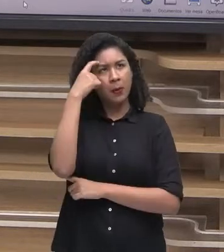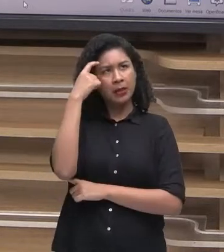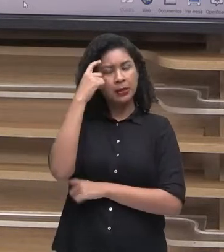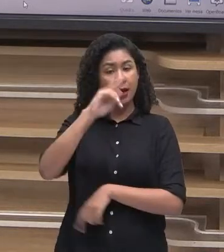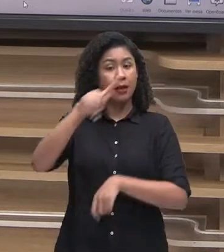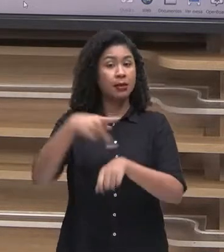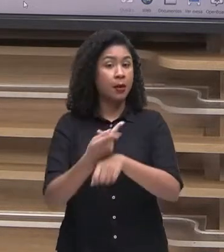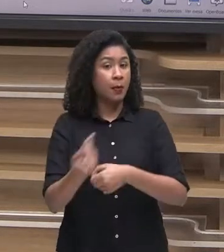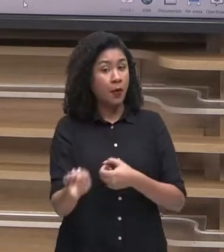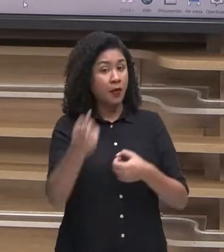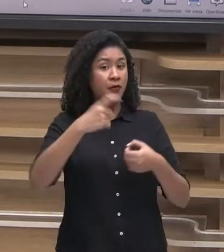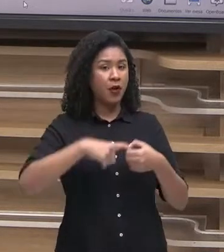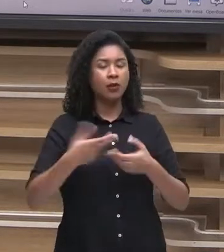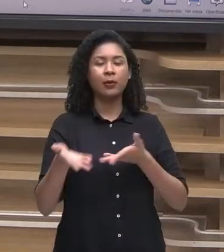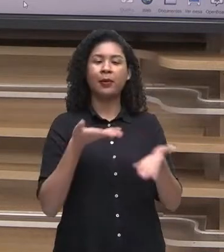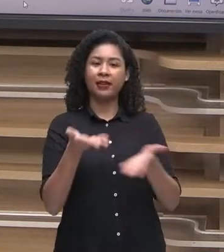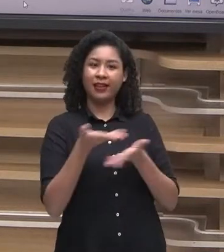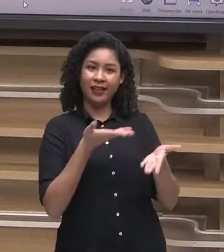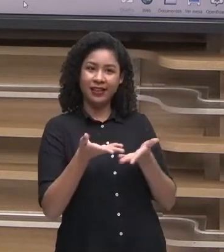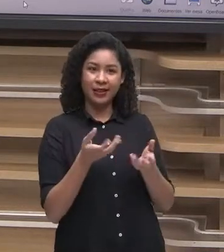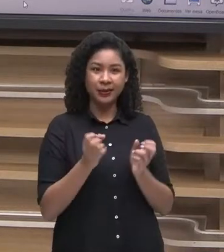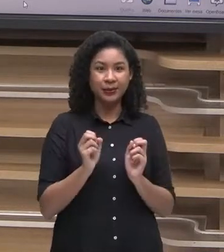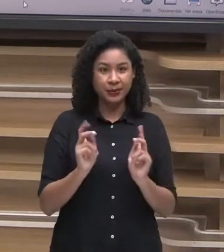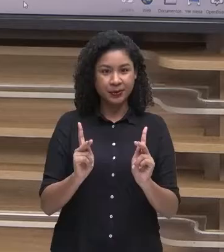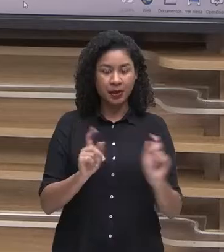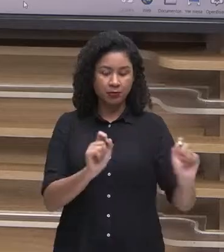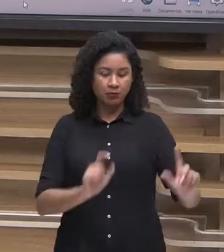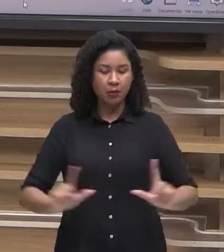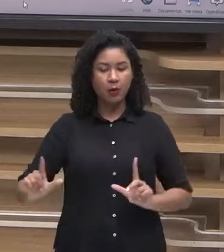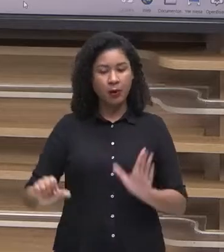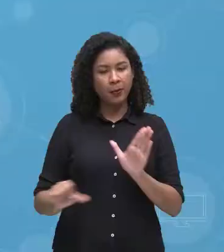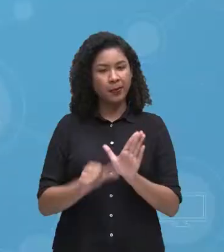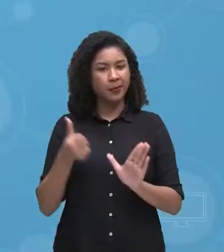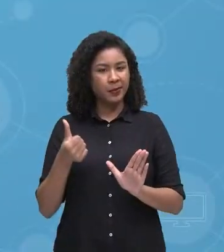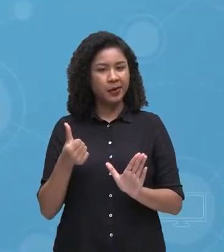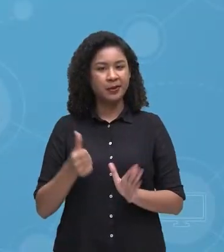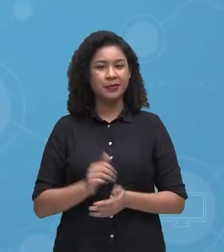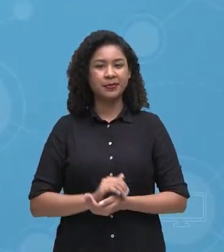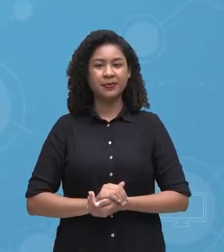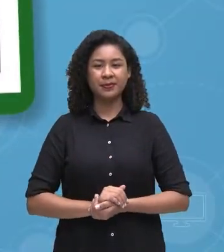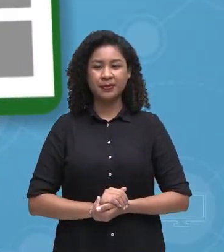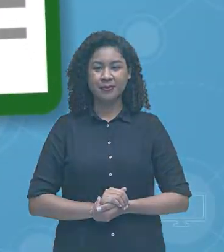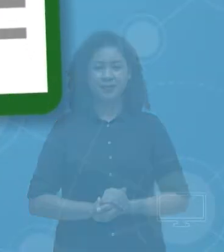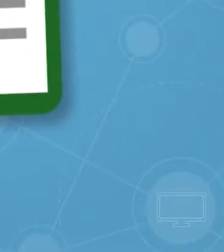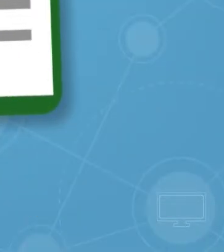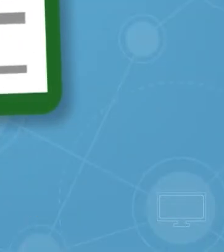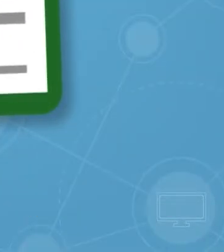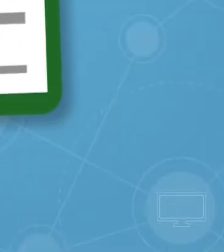gente vai voltar para a interatividade. Vamos agora para a primeira questão.